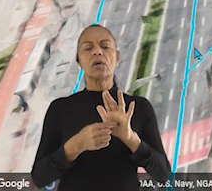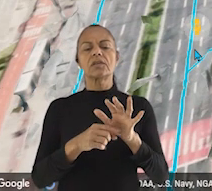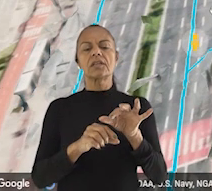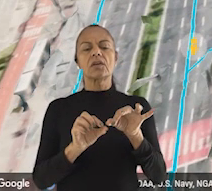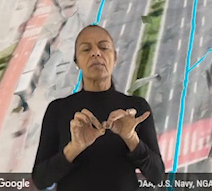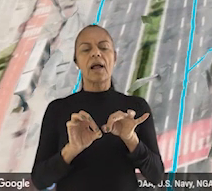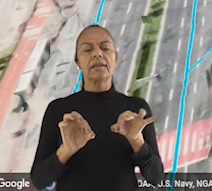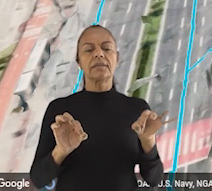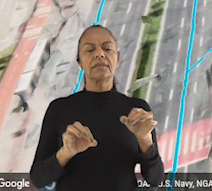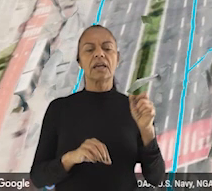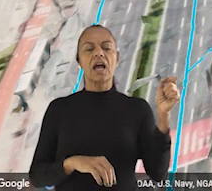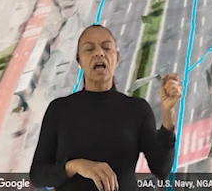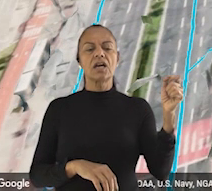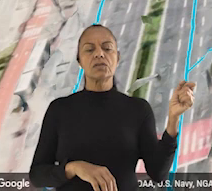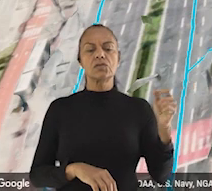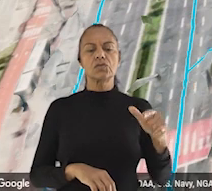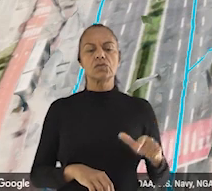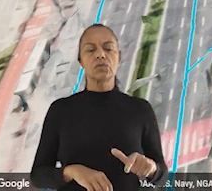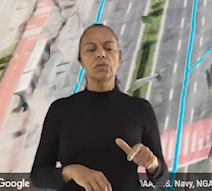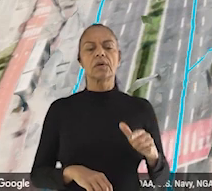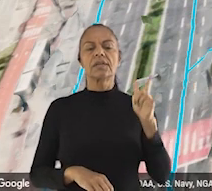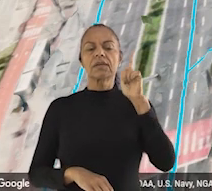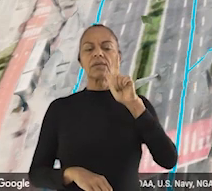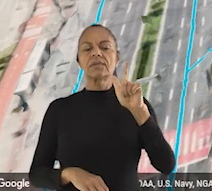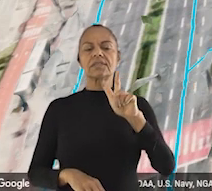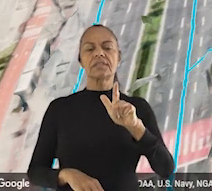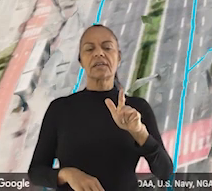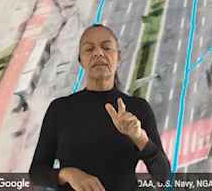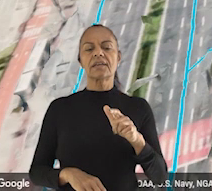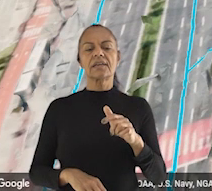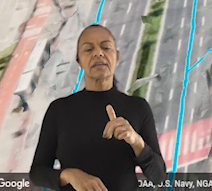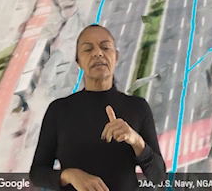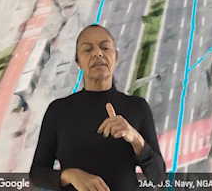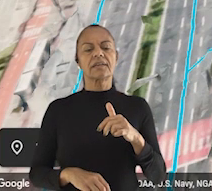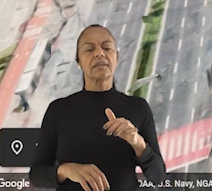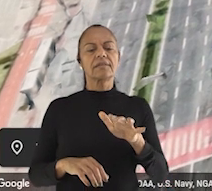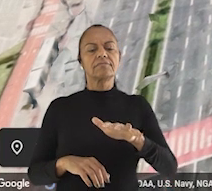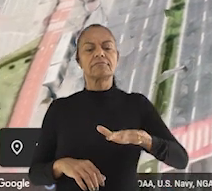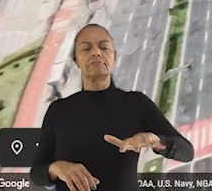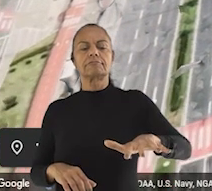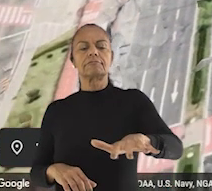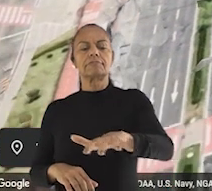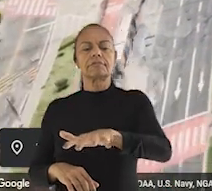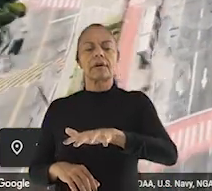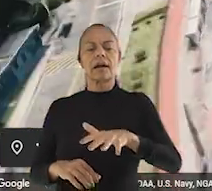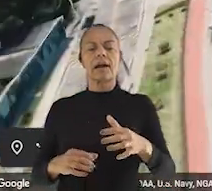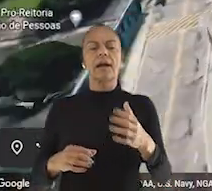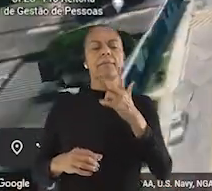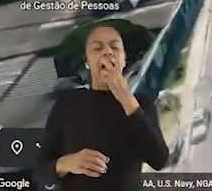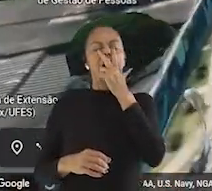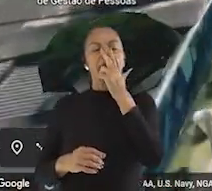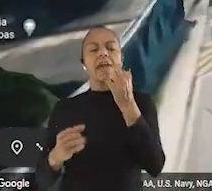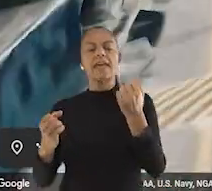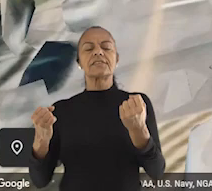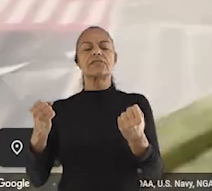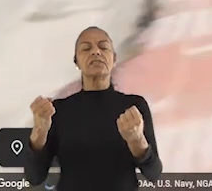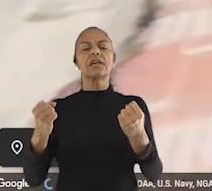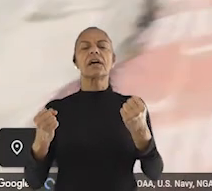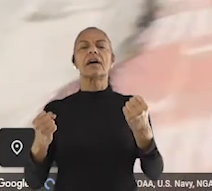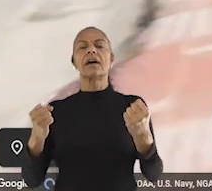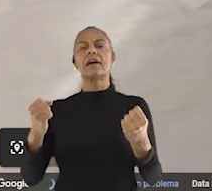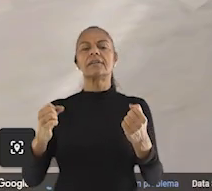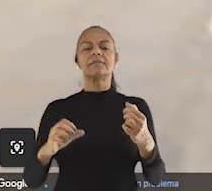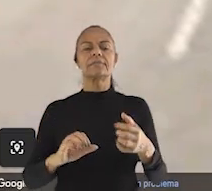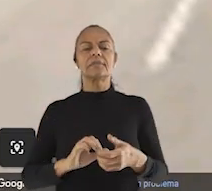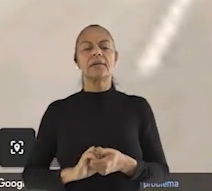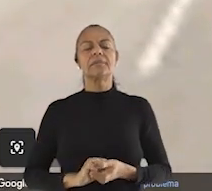essa linhazinha azul, quer dizer que você consegue andar por esse espaço, como se você estivesse num carro. Você consegue ter a visão